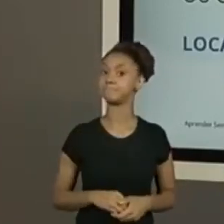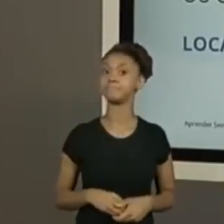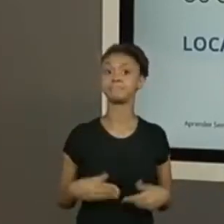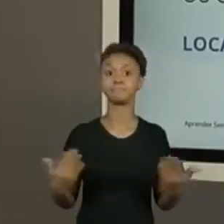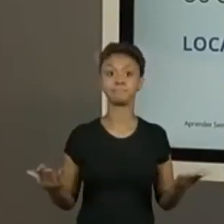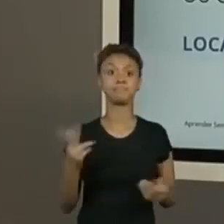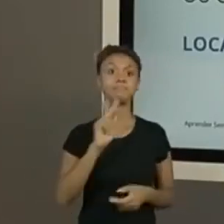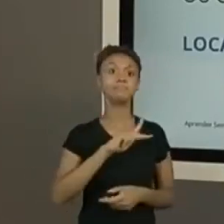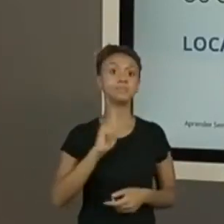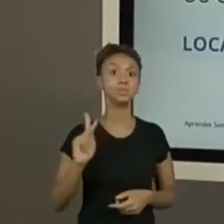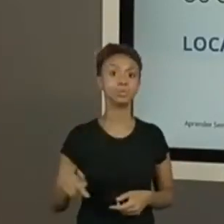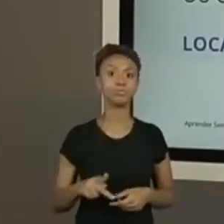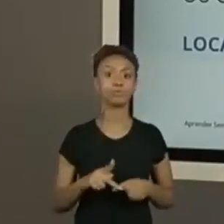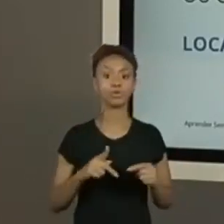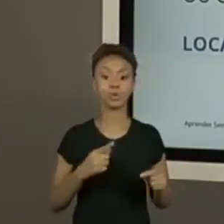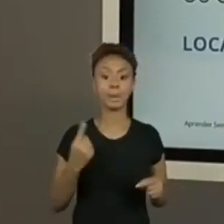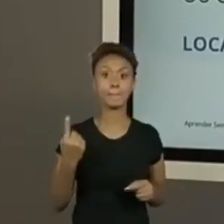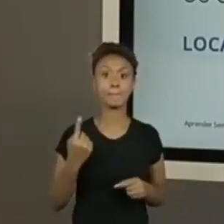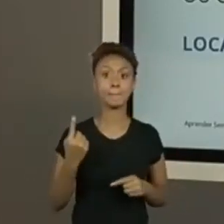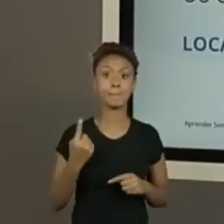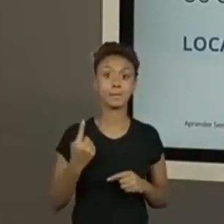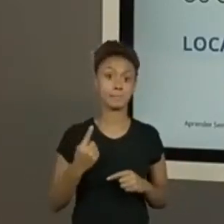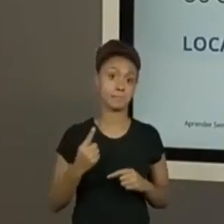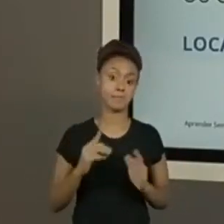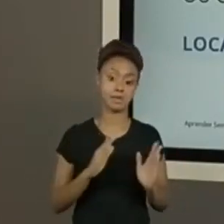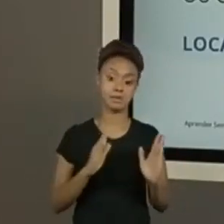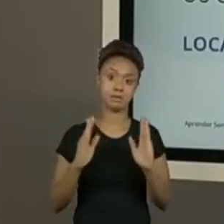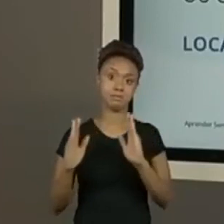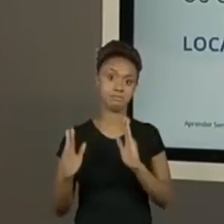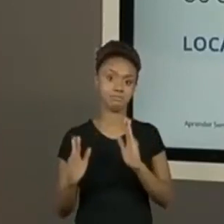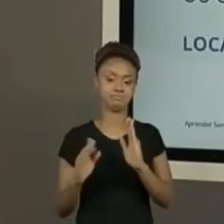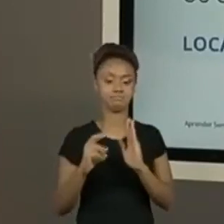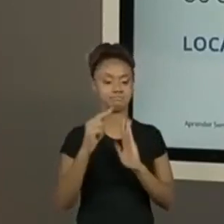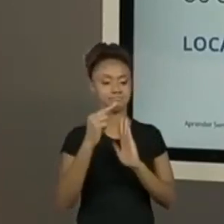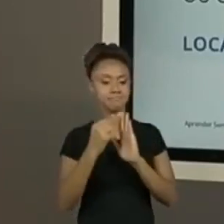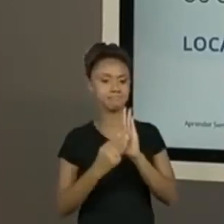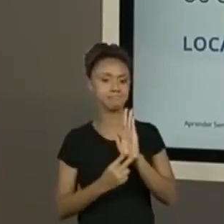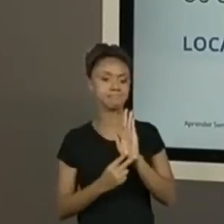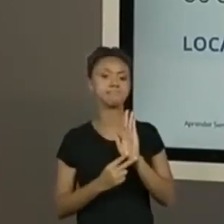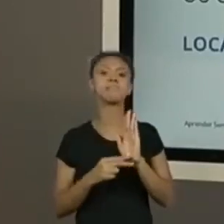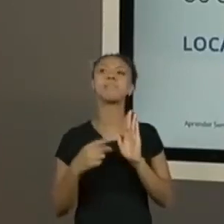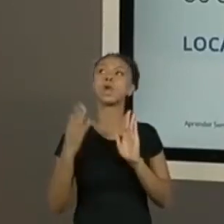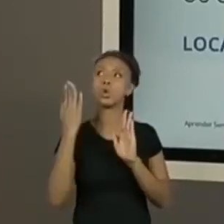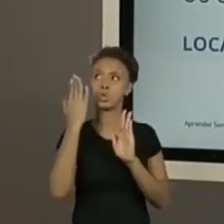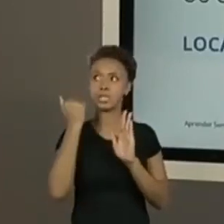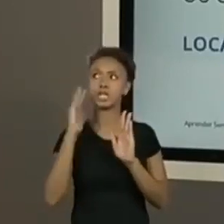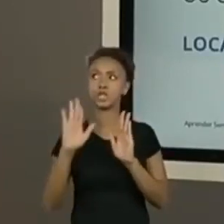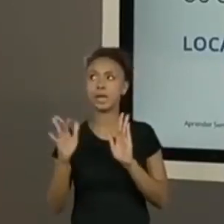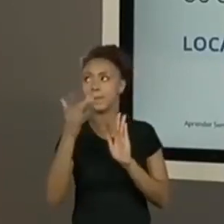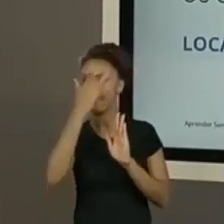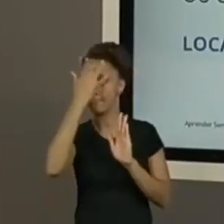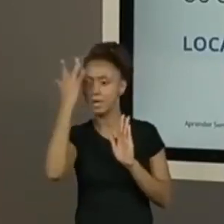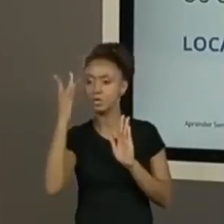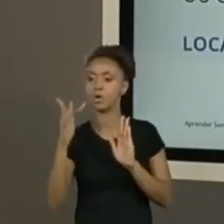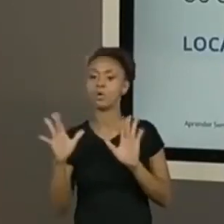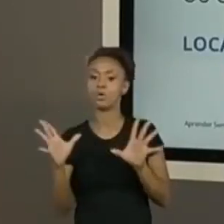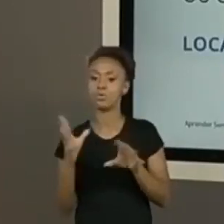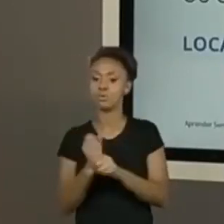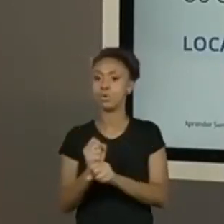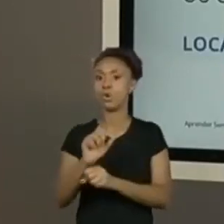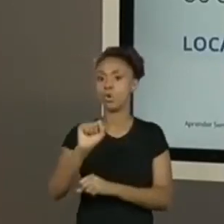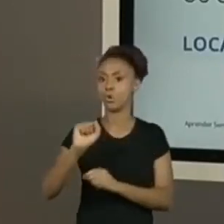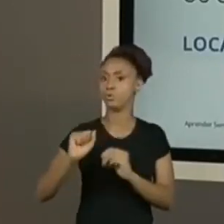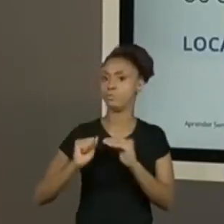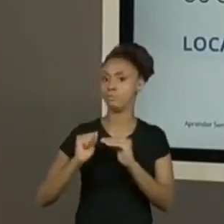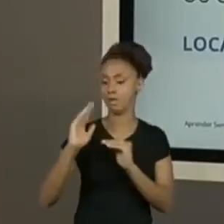professora leu a primeira parte do nosso texto, né? Já sabemos que precisa ter muito mais do que 8 participantes,